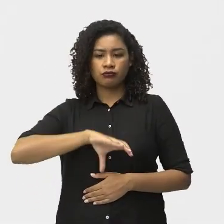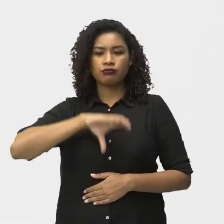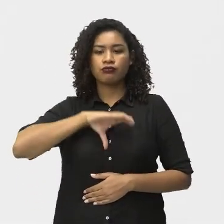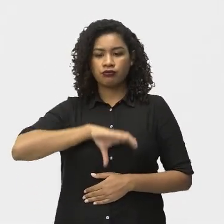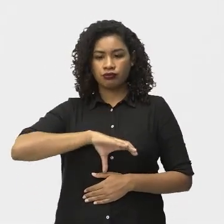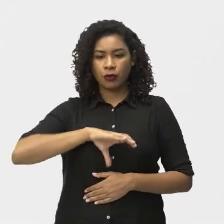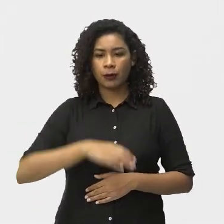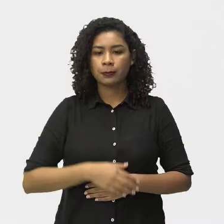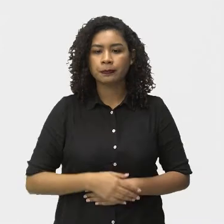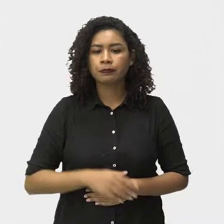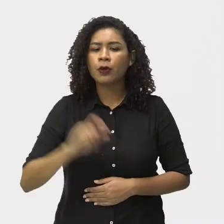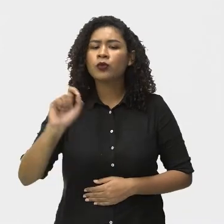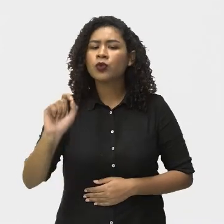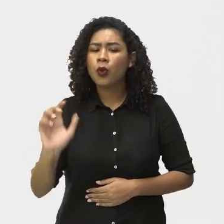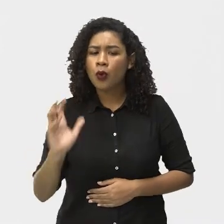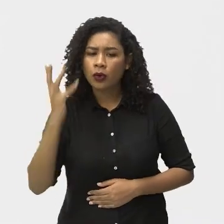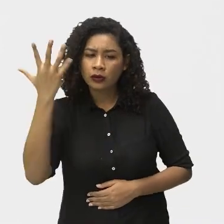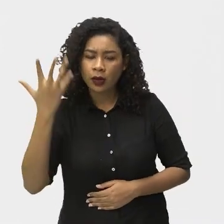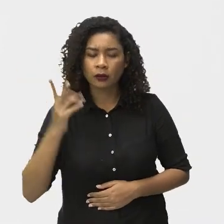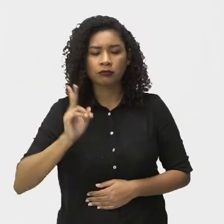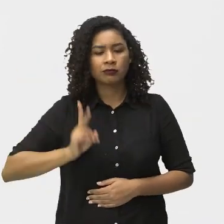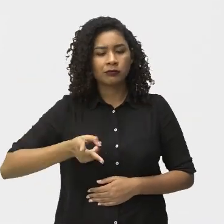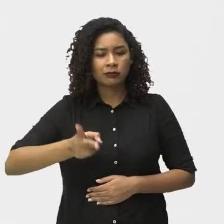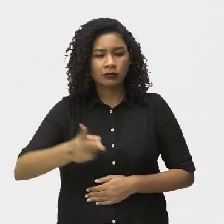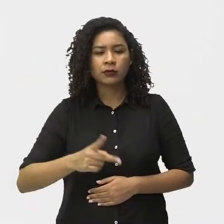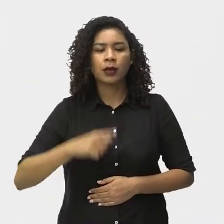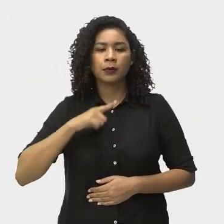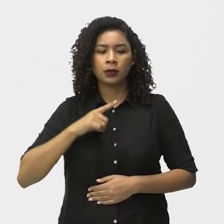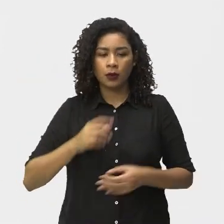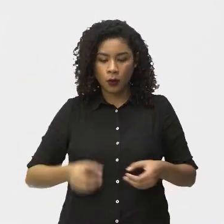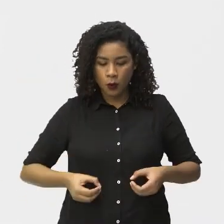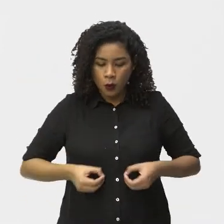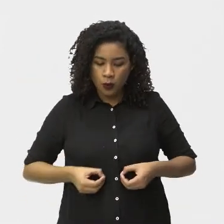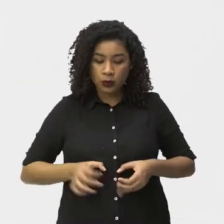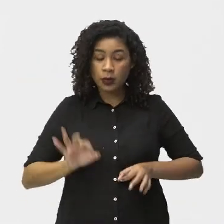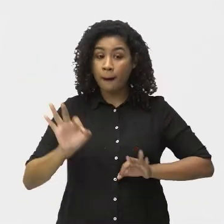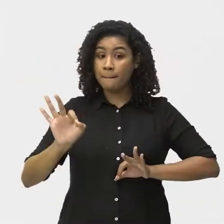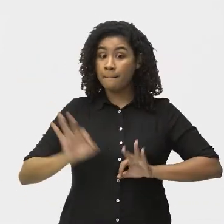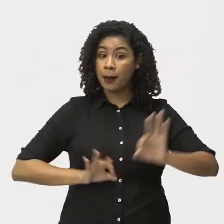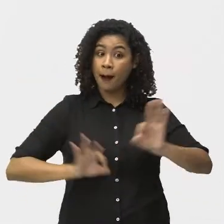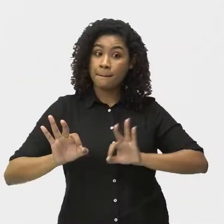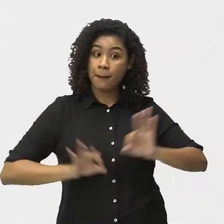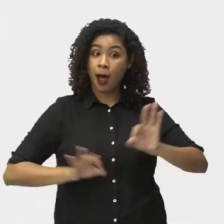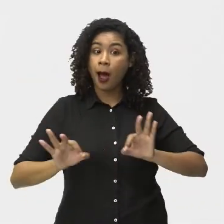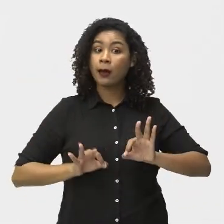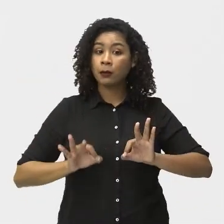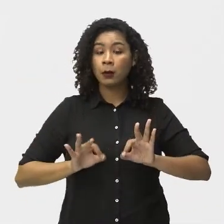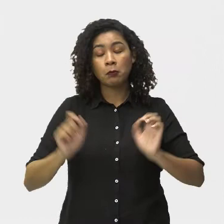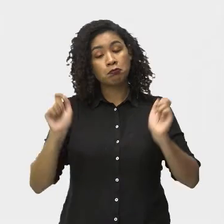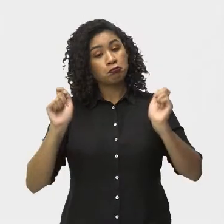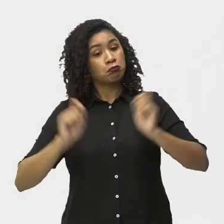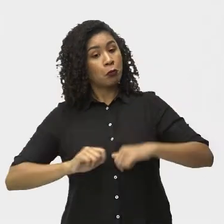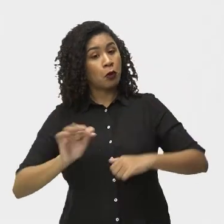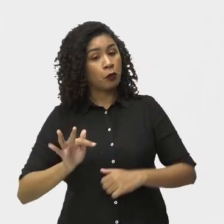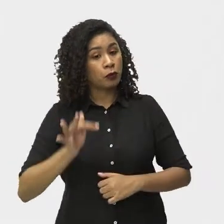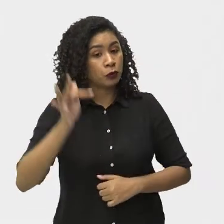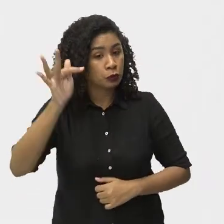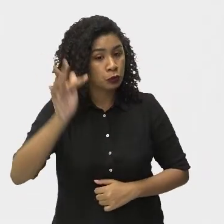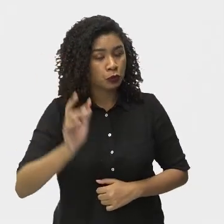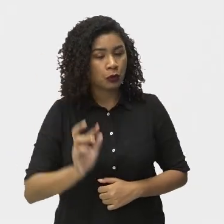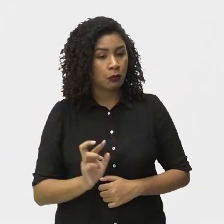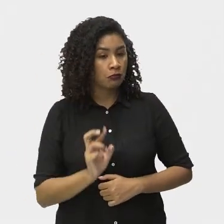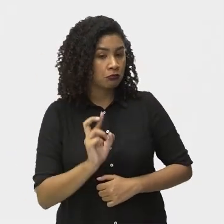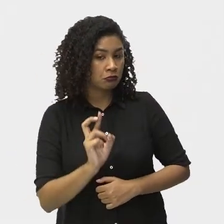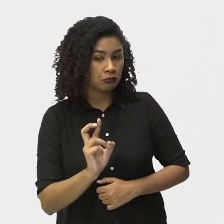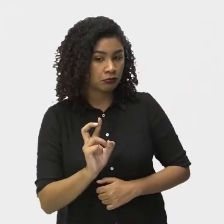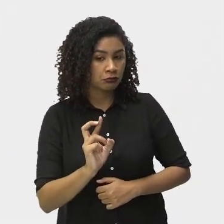vai acontecer? A cada ciclo menstrual, o útero se prepara para uma possível gravidez, né? Tem ali o lançamento do óvulo,